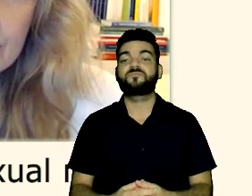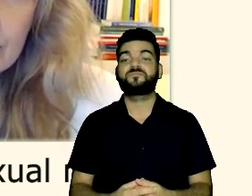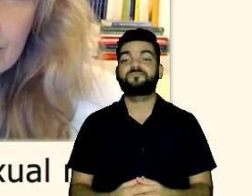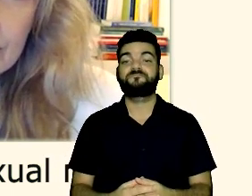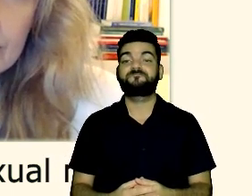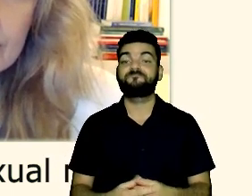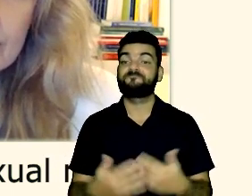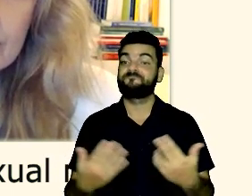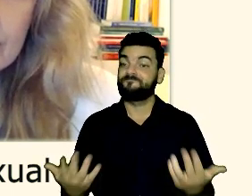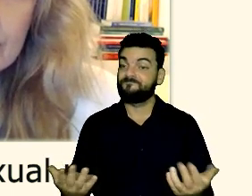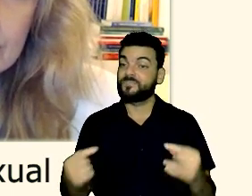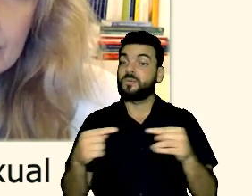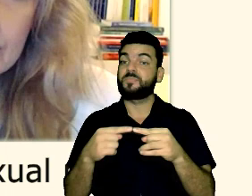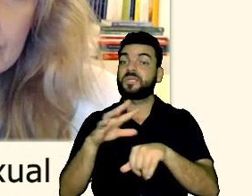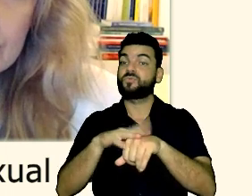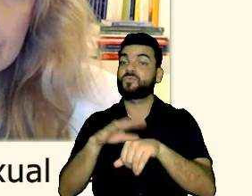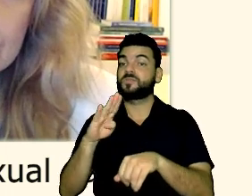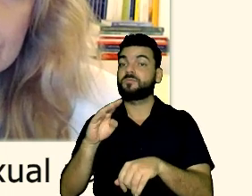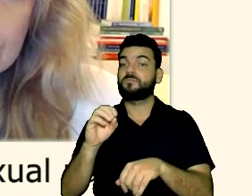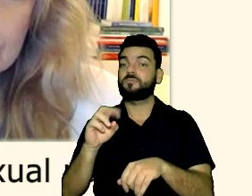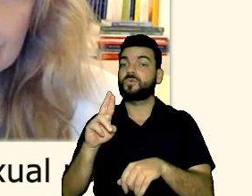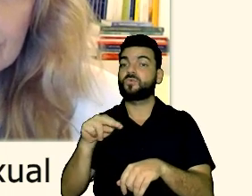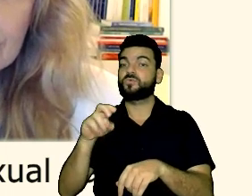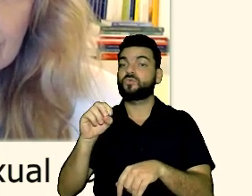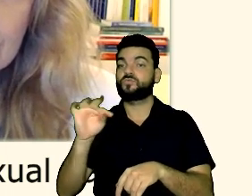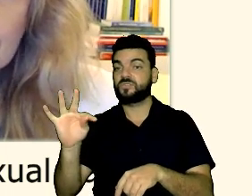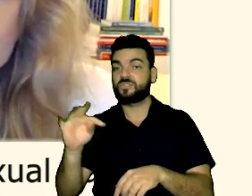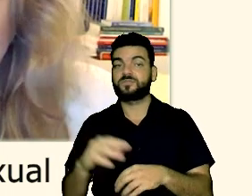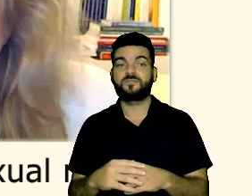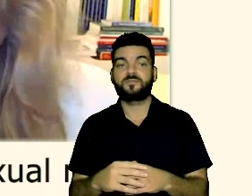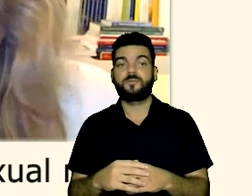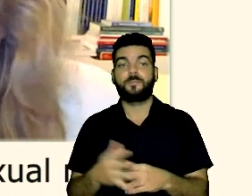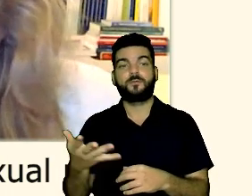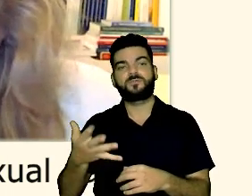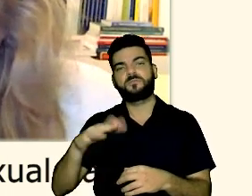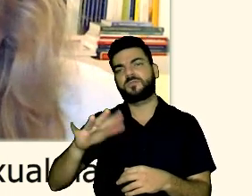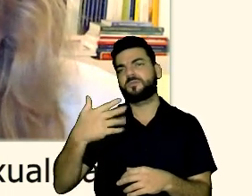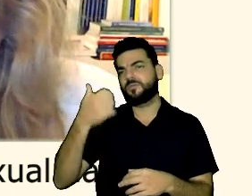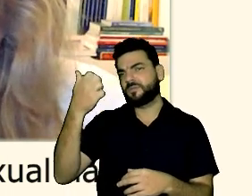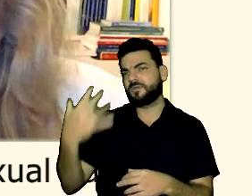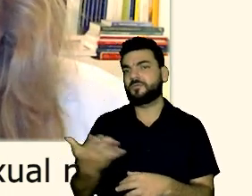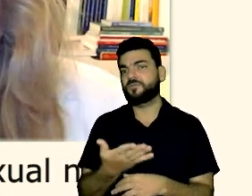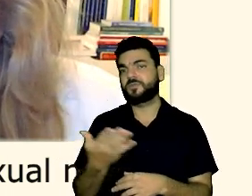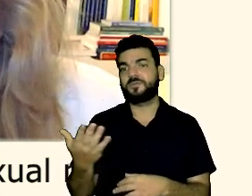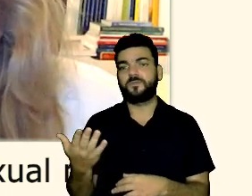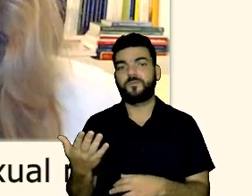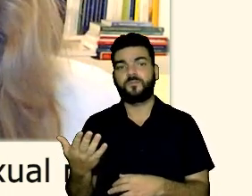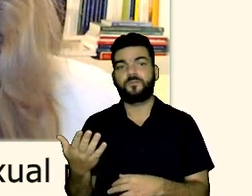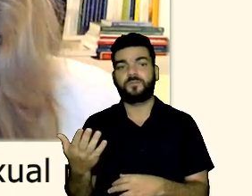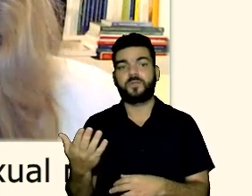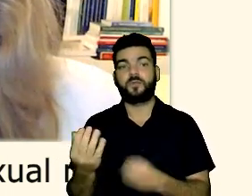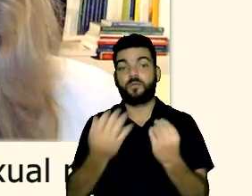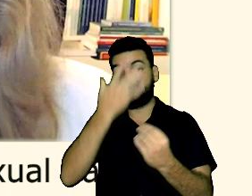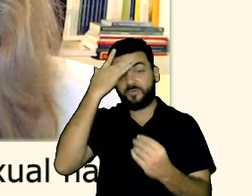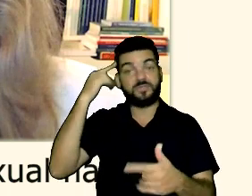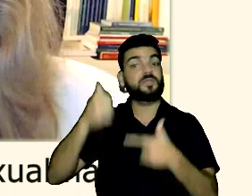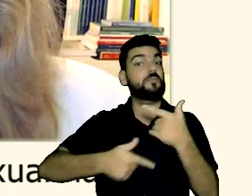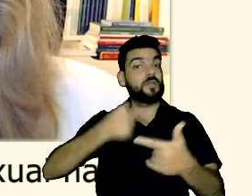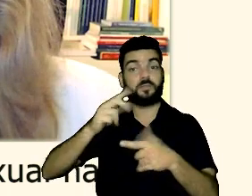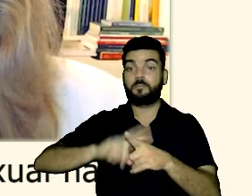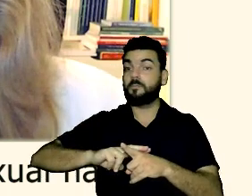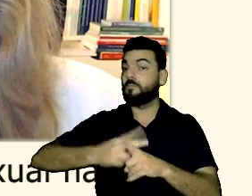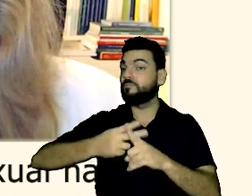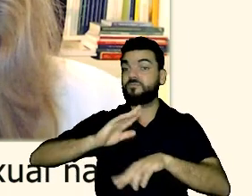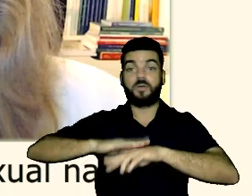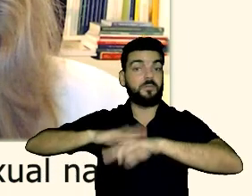né? Então, as fases do burnout. A primeira fase, que mais ou menos eu já falei para todos, é aquela que